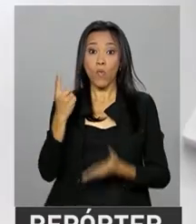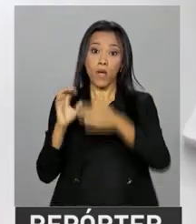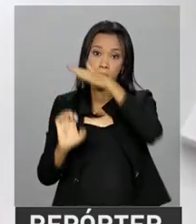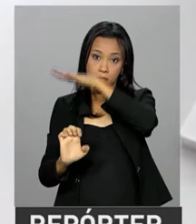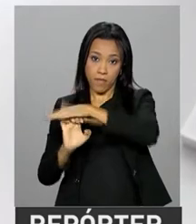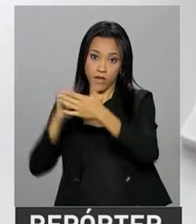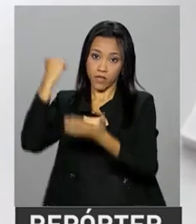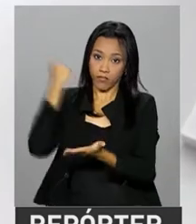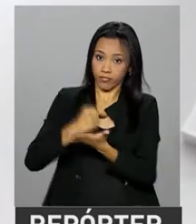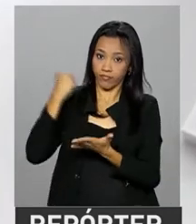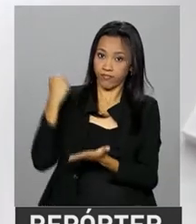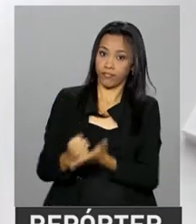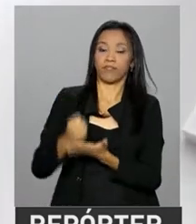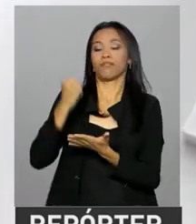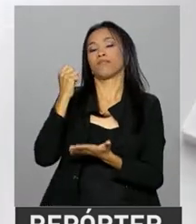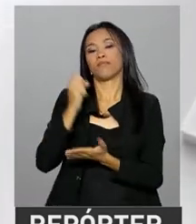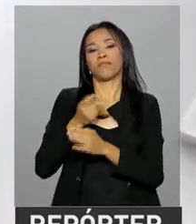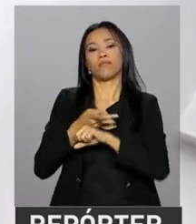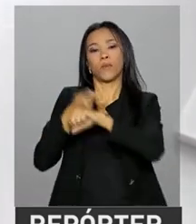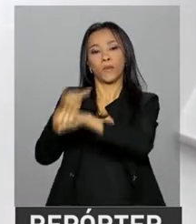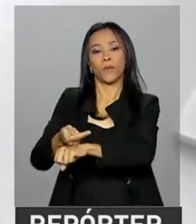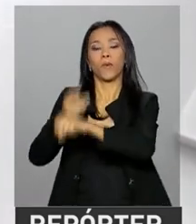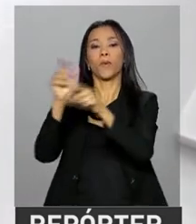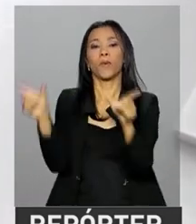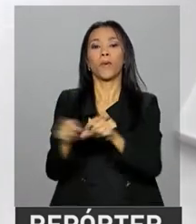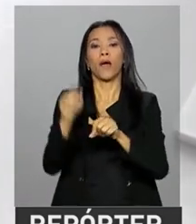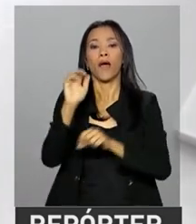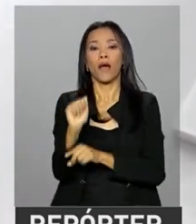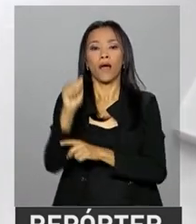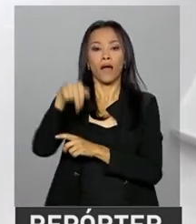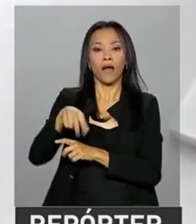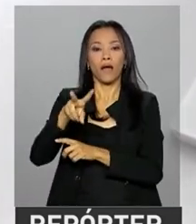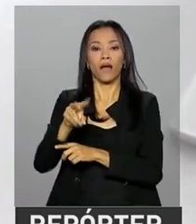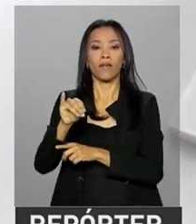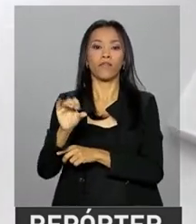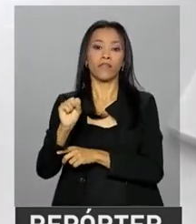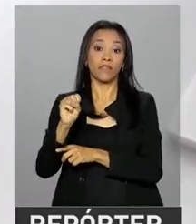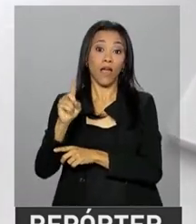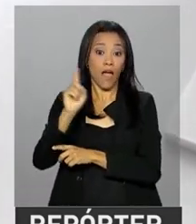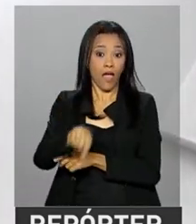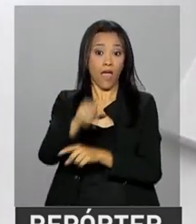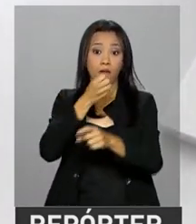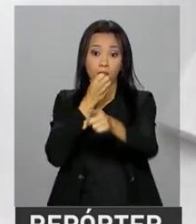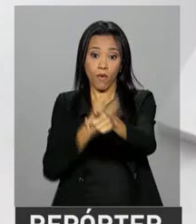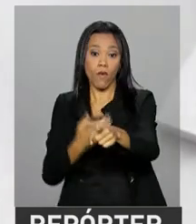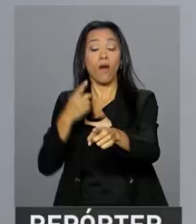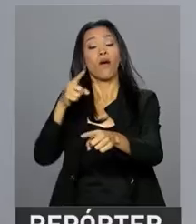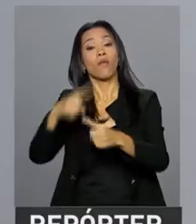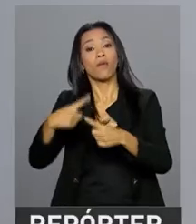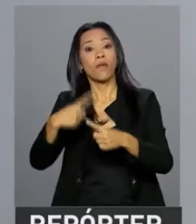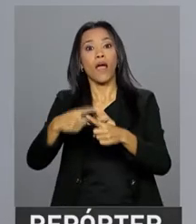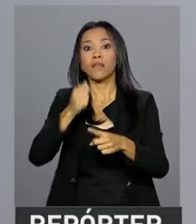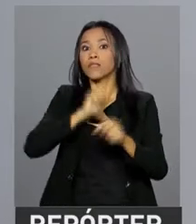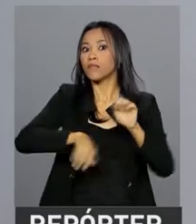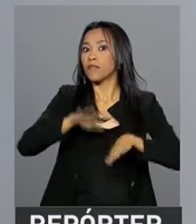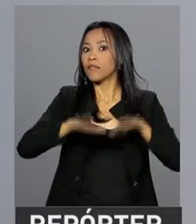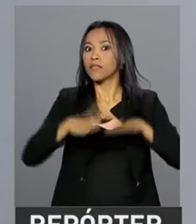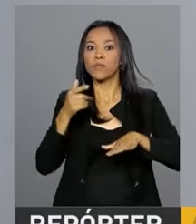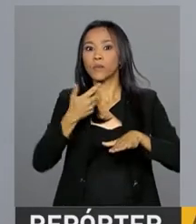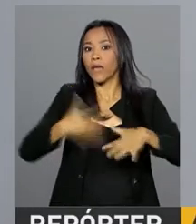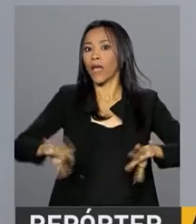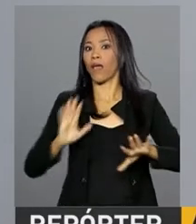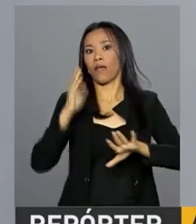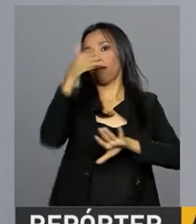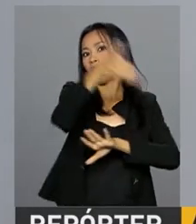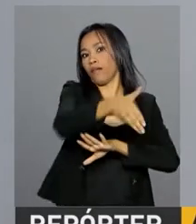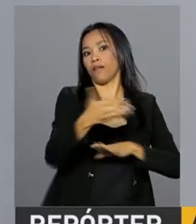teste na anvisa o material será mais uma opção para quem não pode fazer o teste na rede pública existem pessoas que não querem